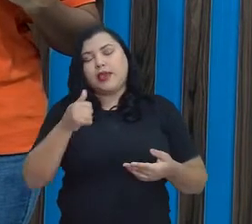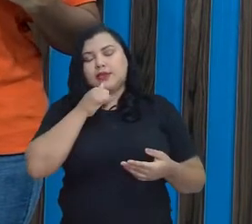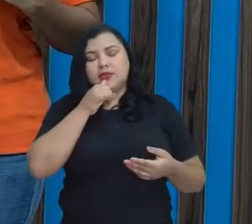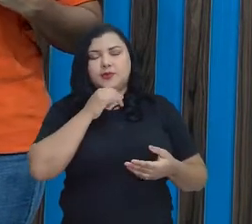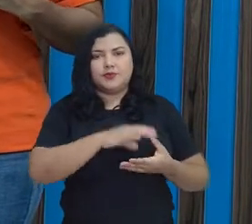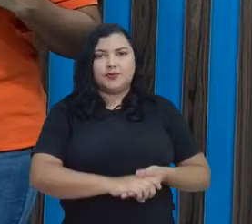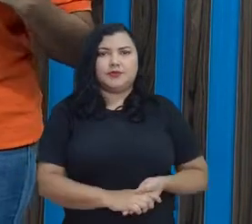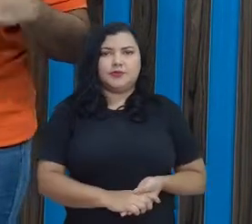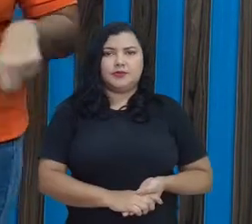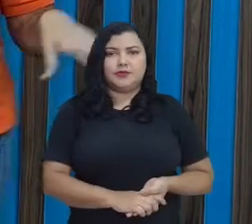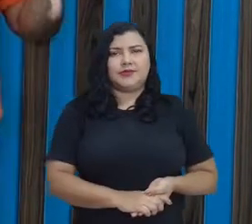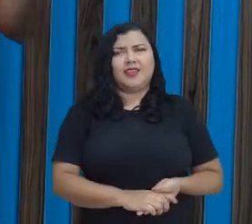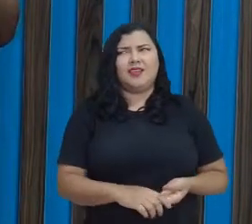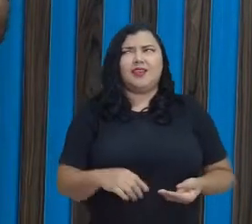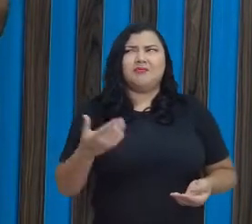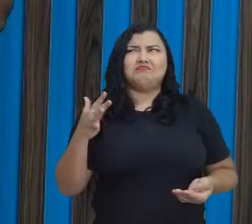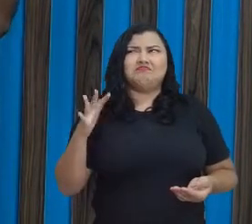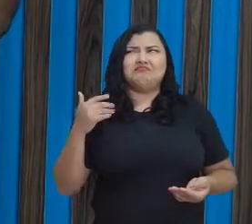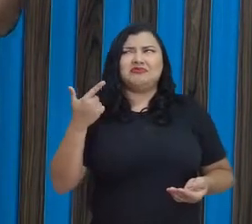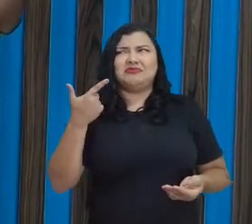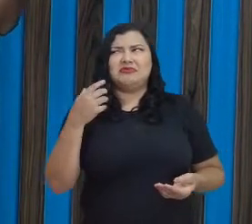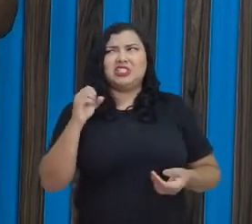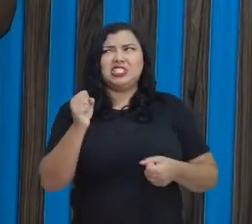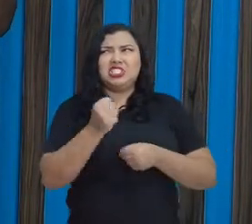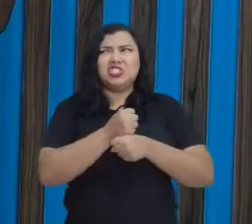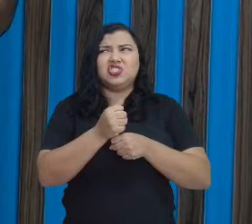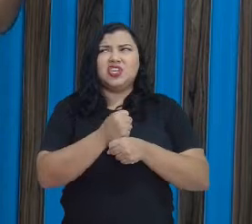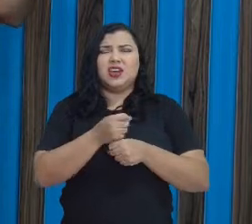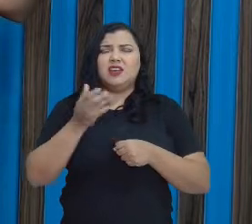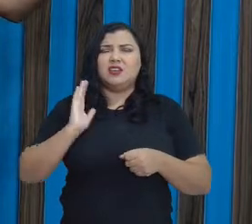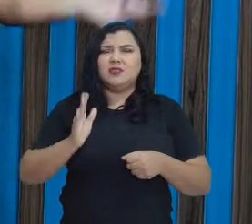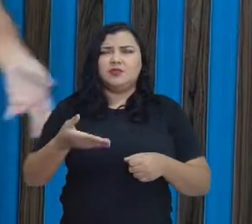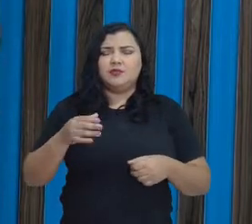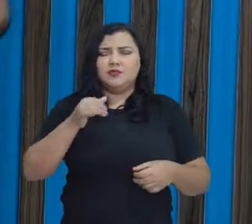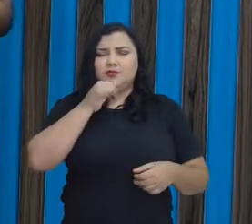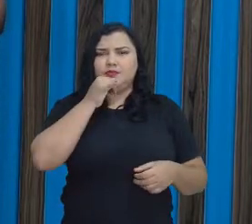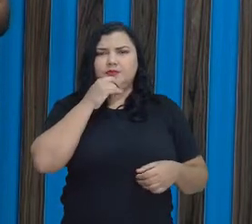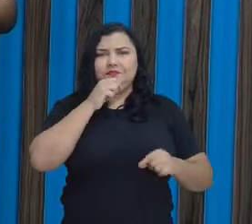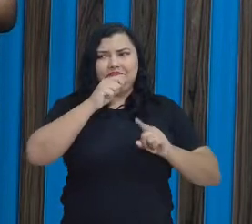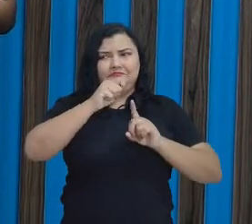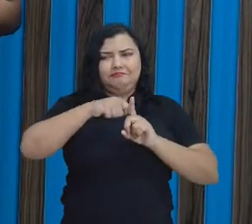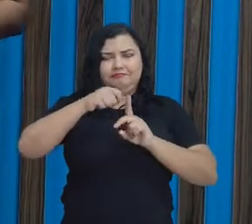anos, né? Faz meses que ele não aparece.